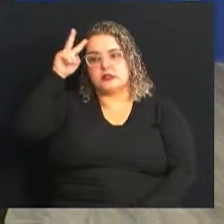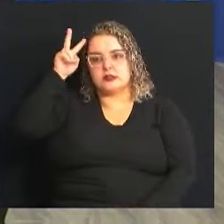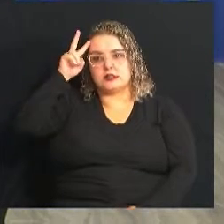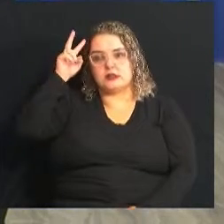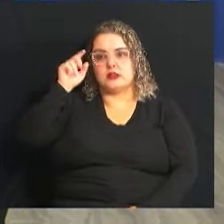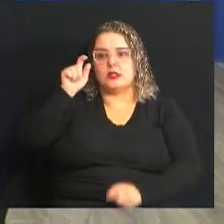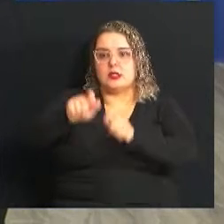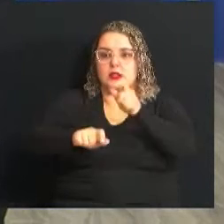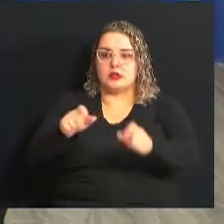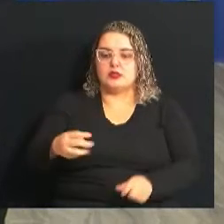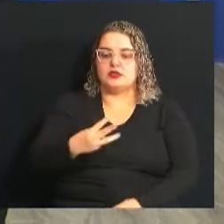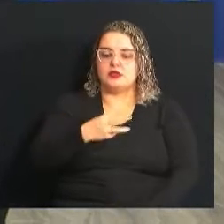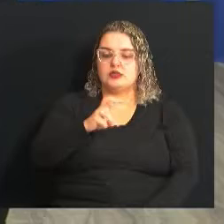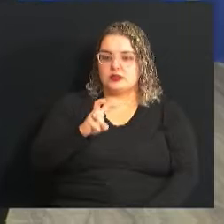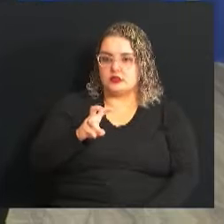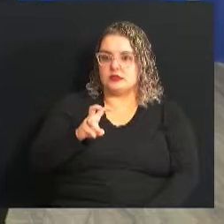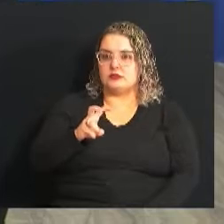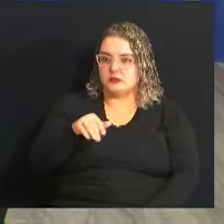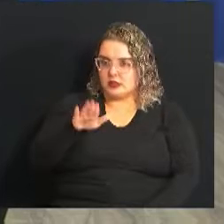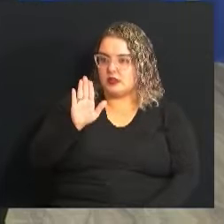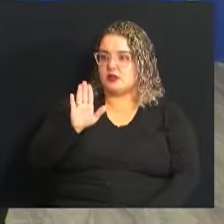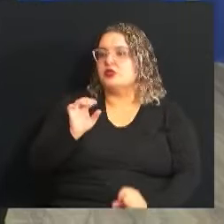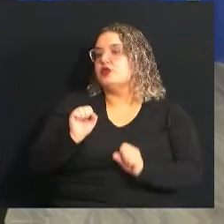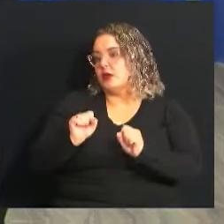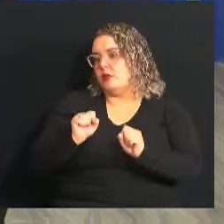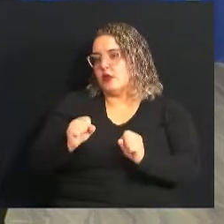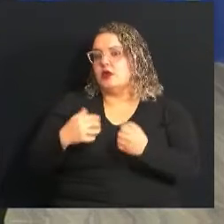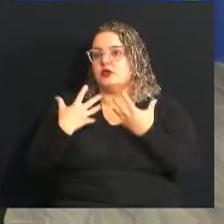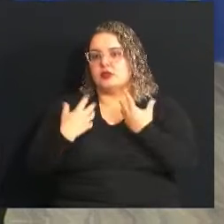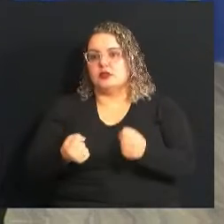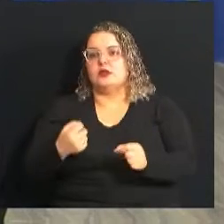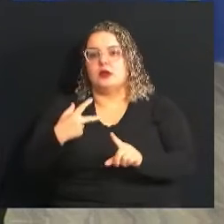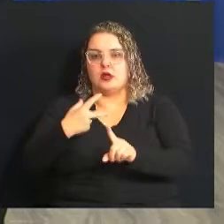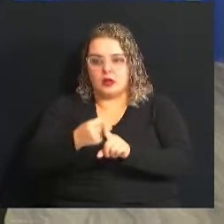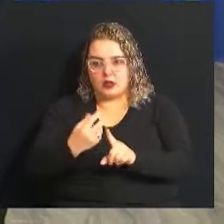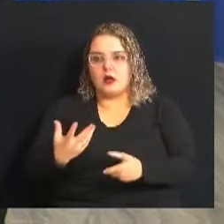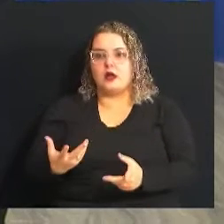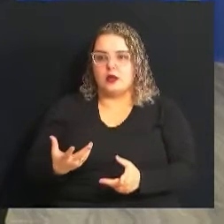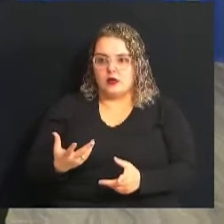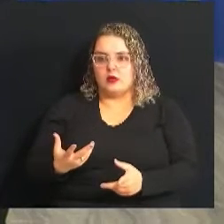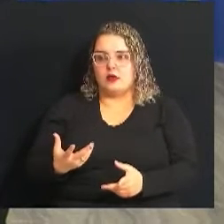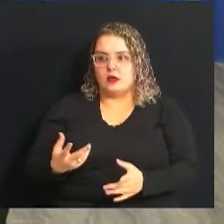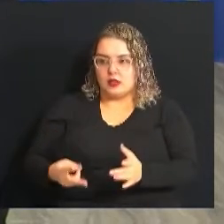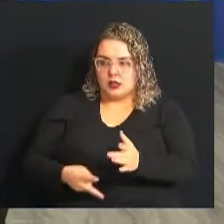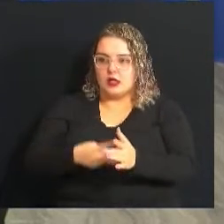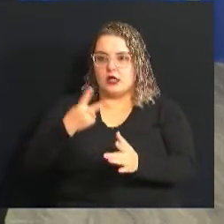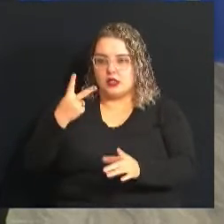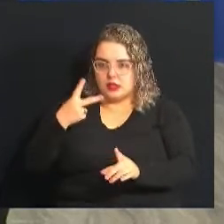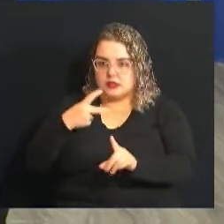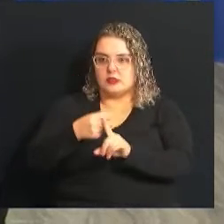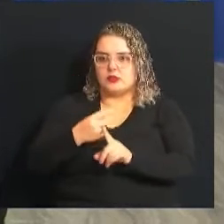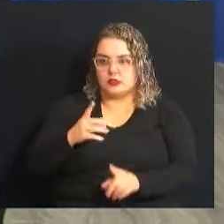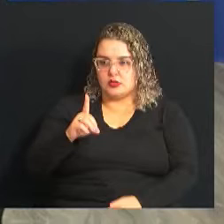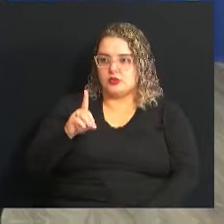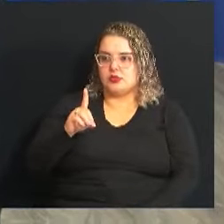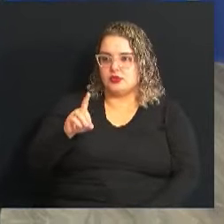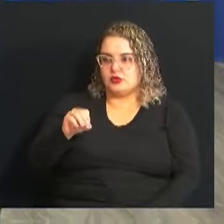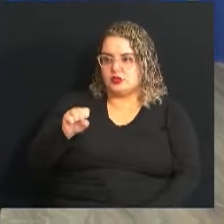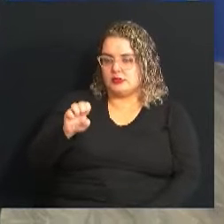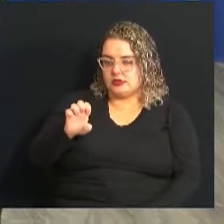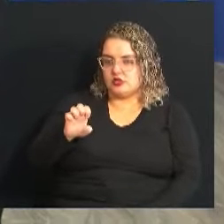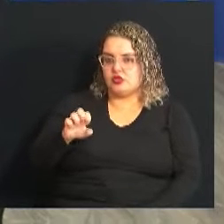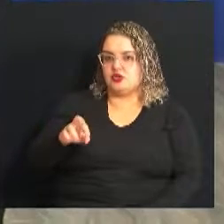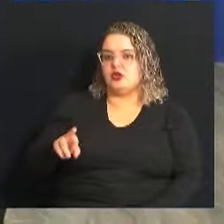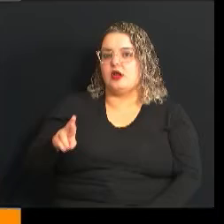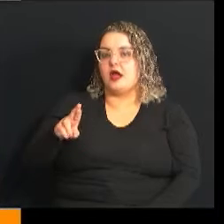pessoas de 35 anos já podem receber a 4ª dose, que é a 2ª dose de reforço. A gente lembra que as pessoas